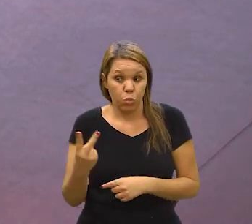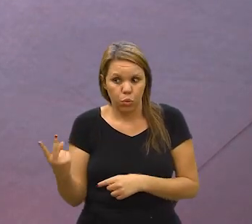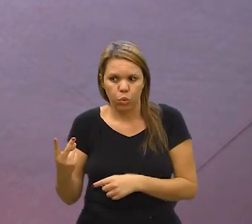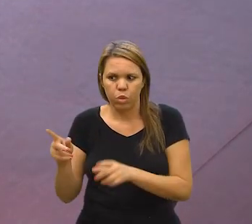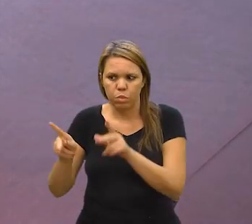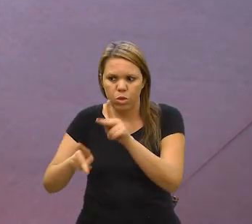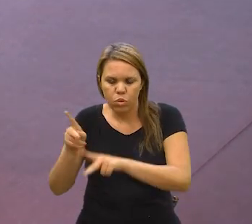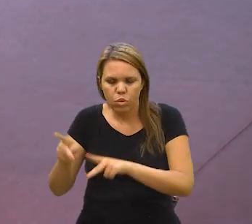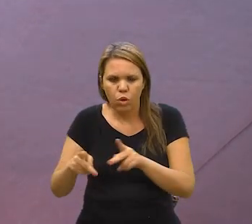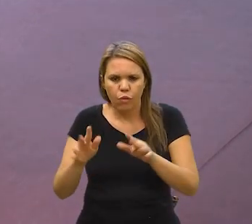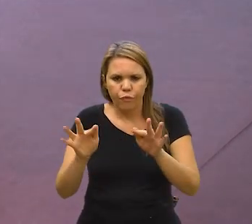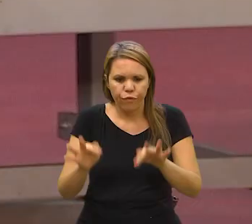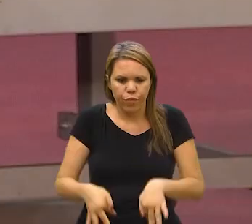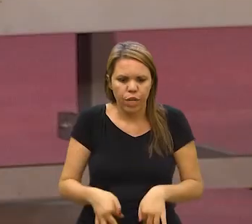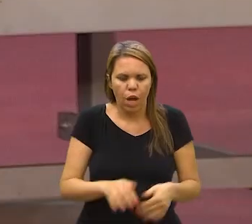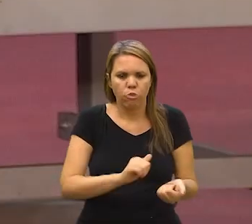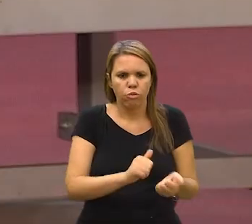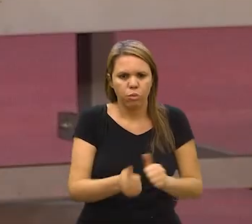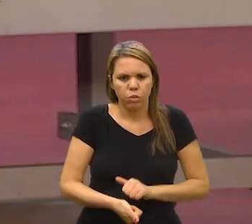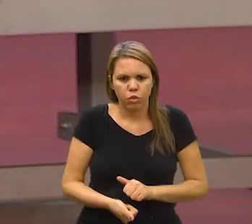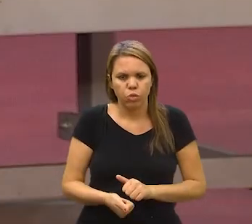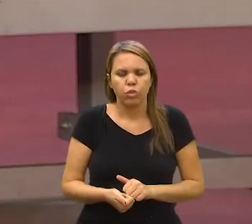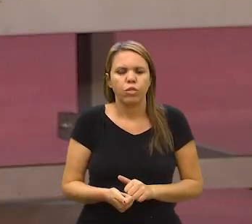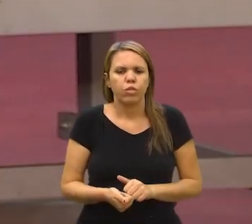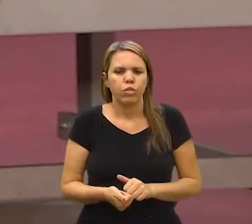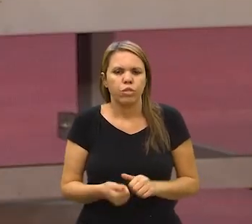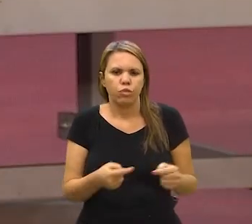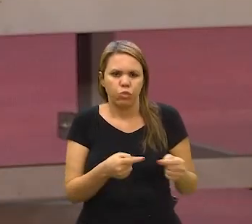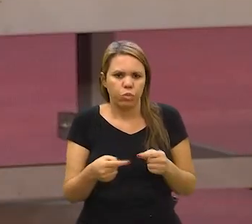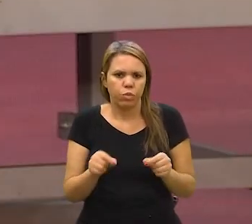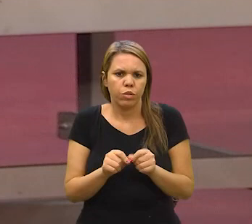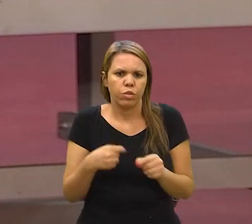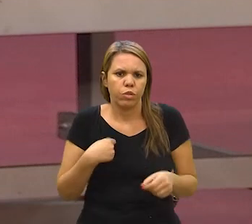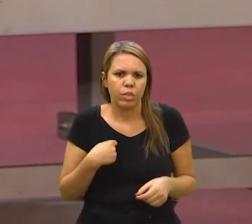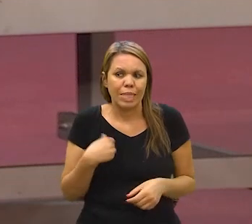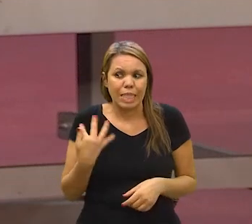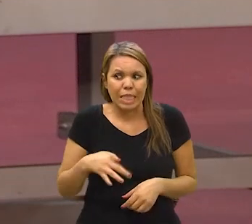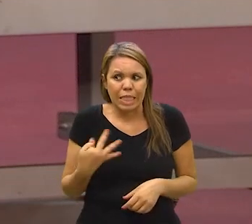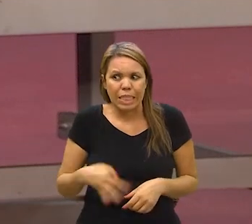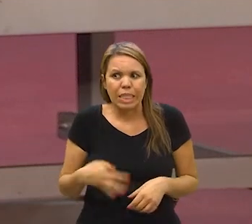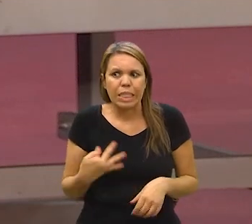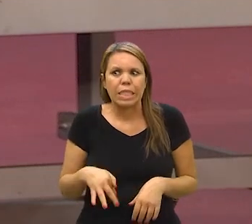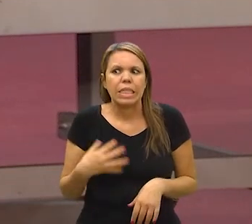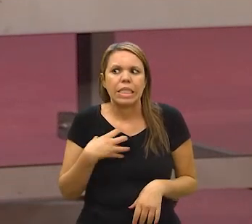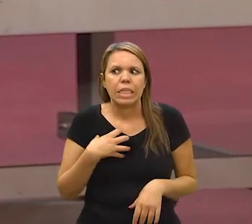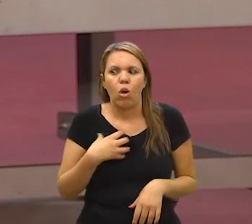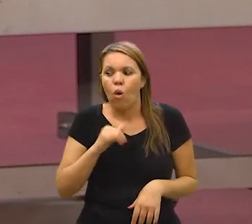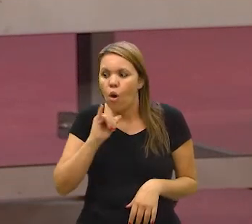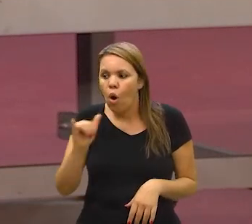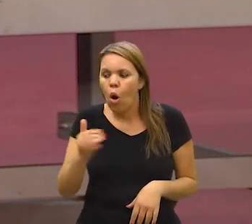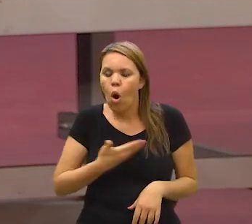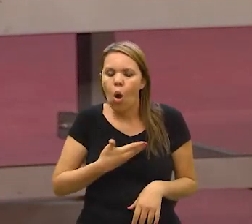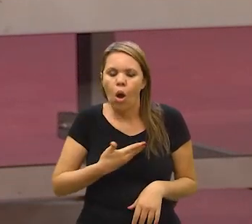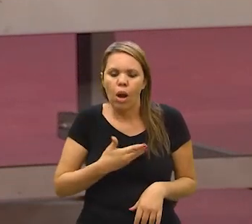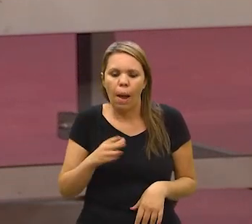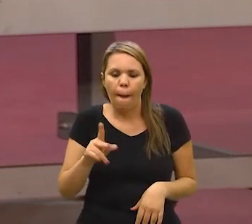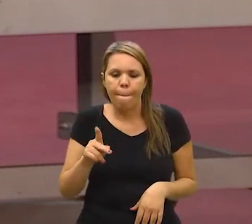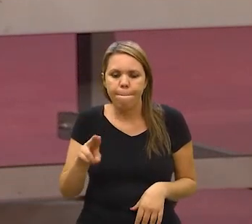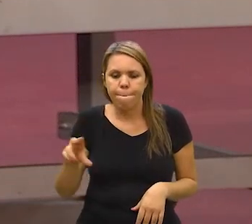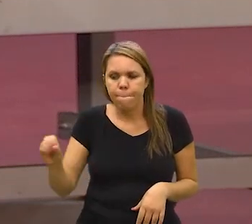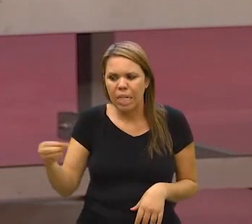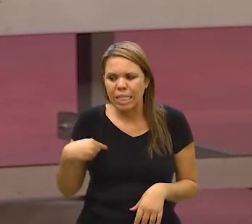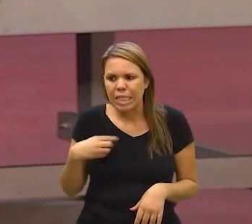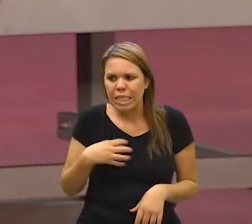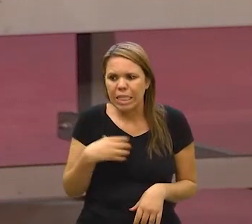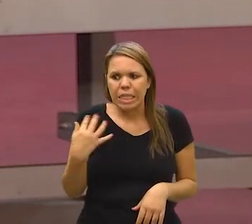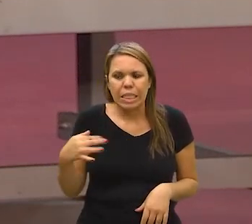de dupla, estava no final da partida, eu fui fazer um ataque que eu utilizo sempre e eu senti a dor. E eu falei pro meu colega, o Paulo Salmina,